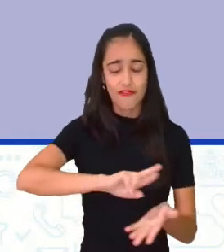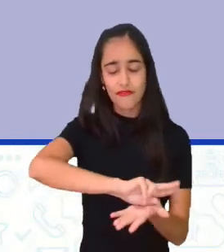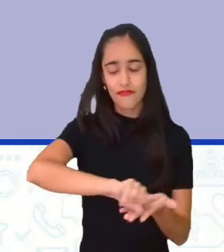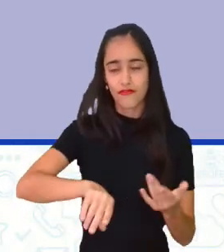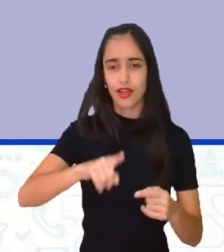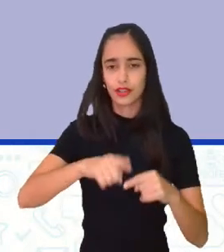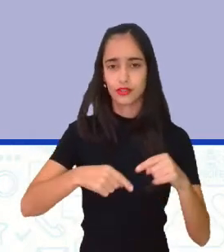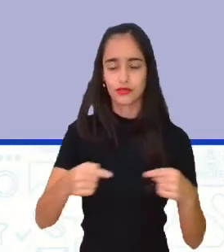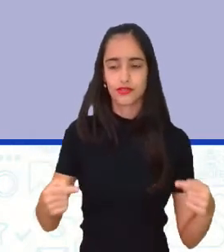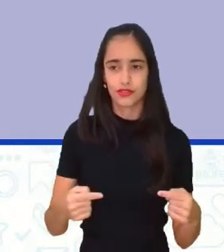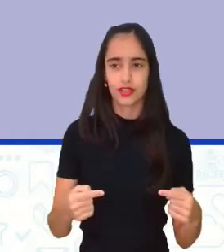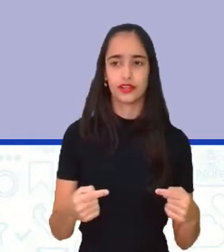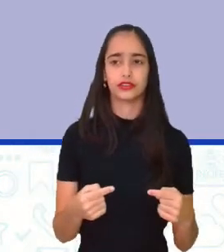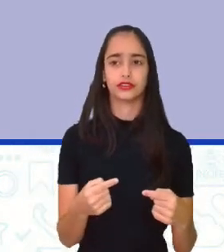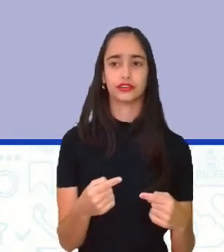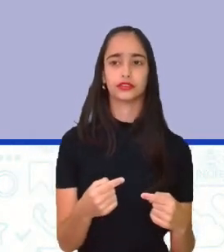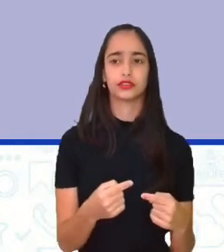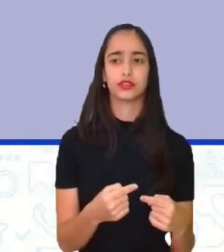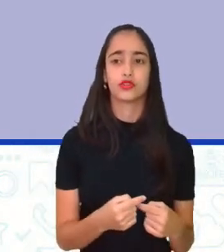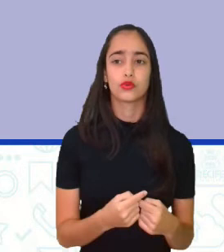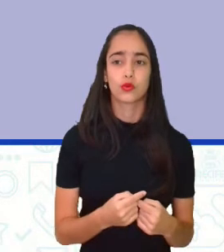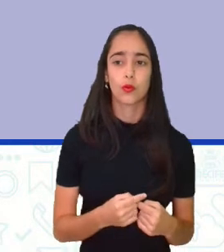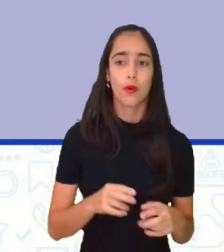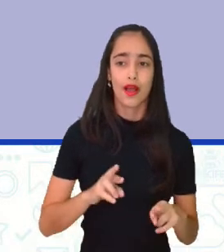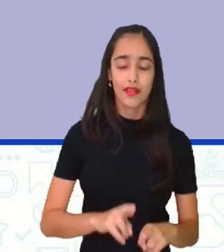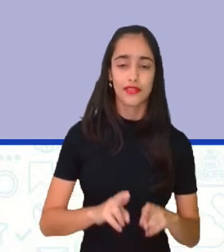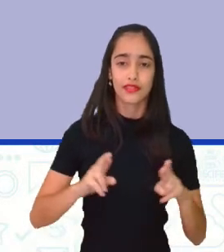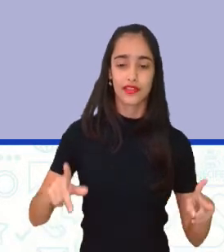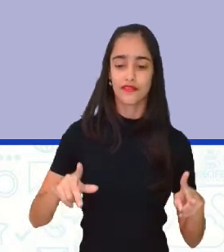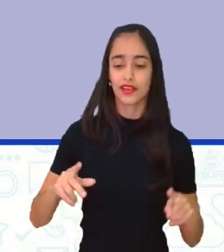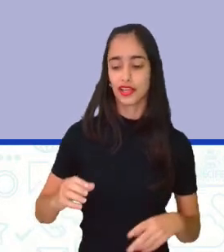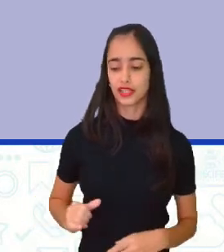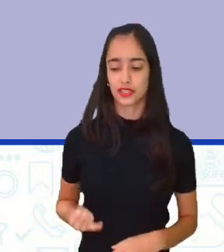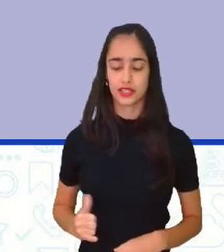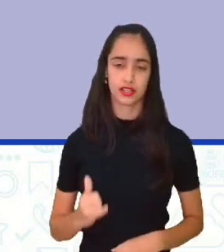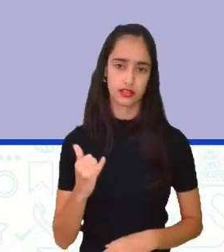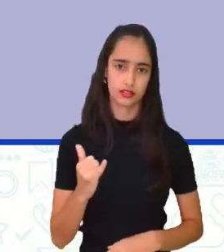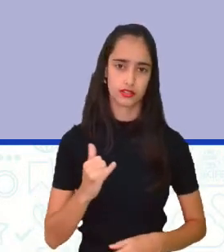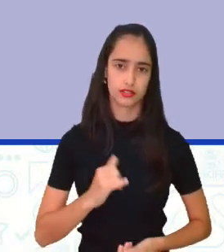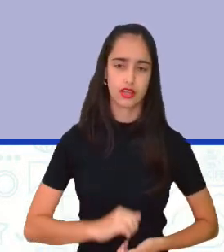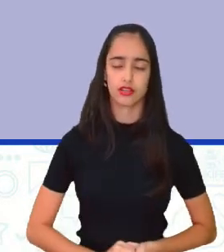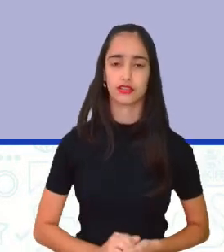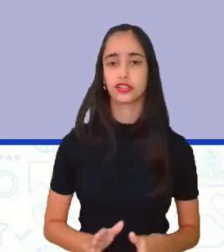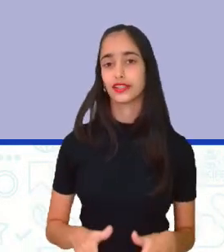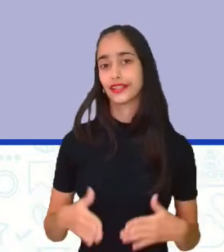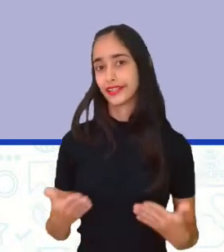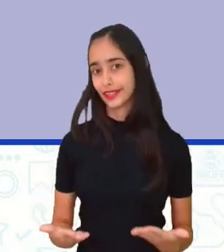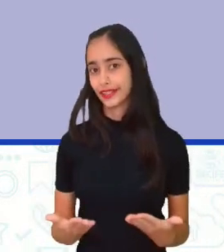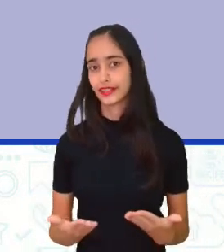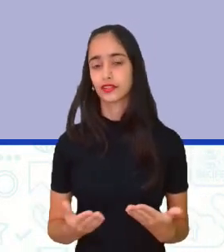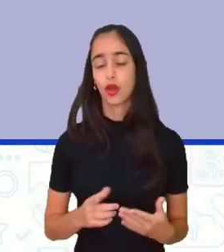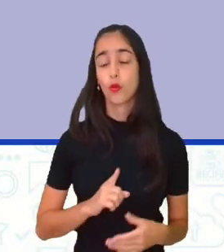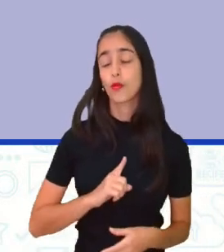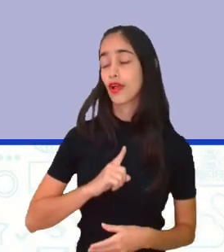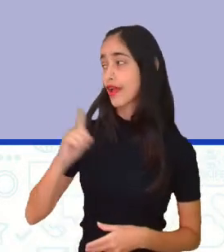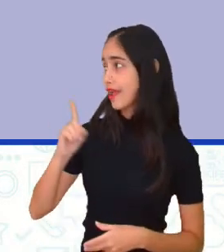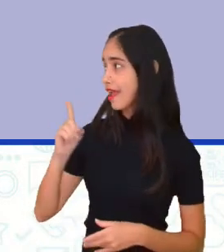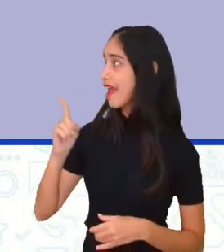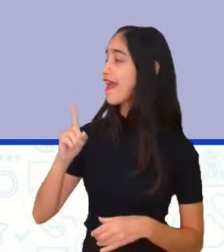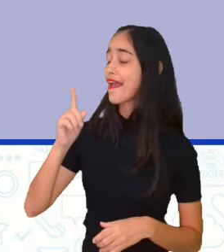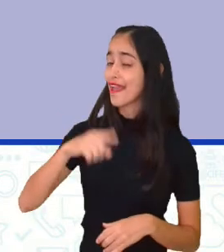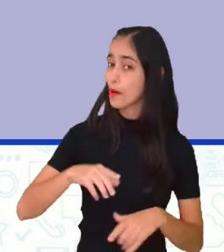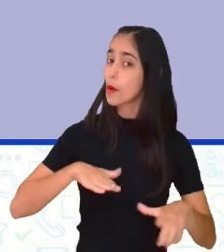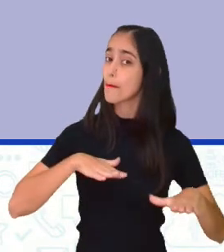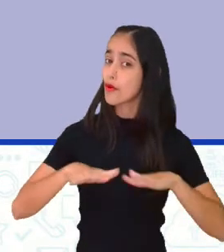da aplicação de uma diferença de potencial elétrico. Então, a corrente elétrica justamente é a movimentação de cargas elétricas que